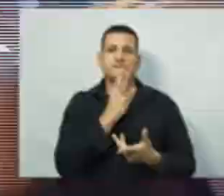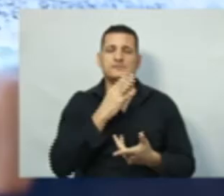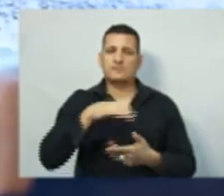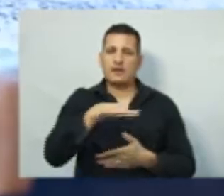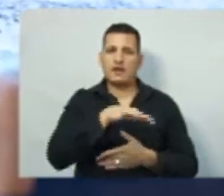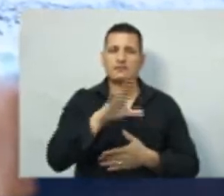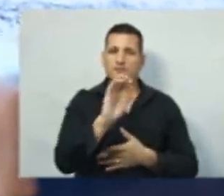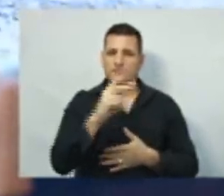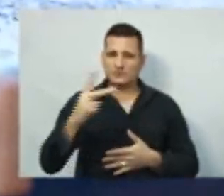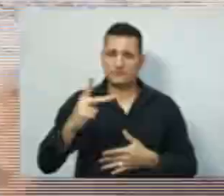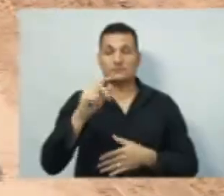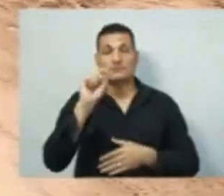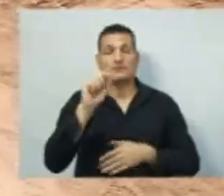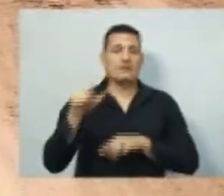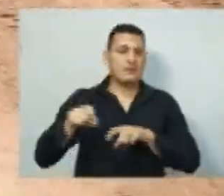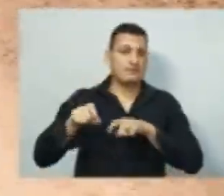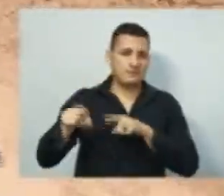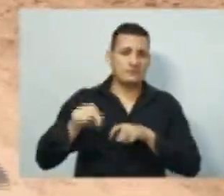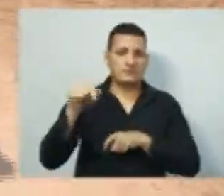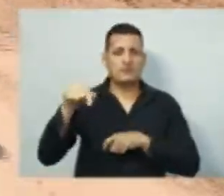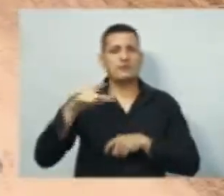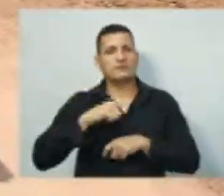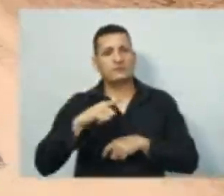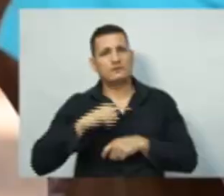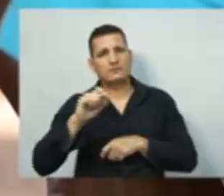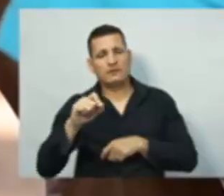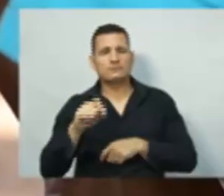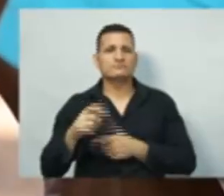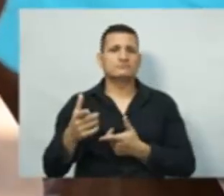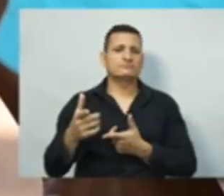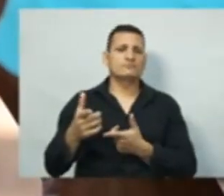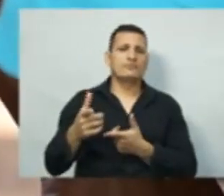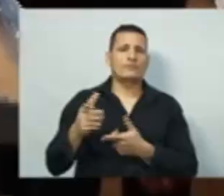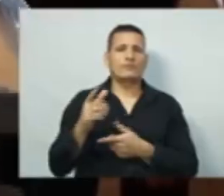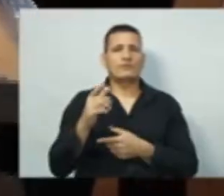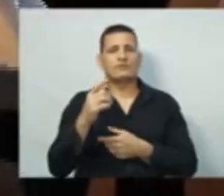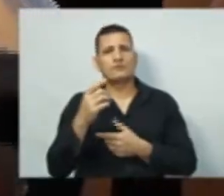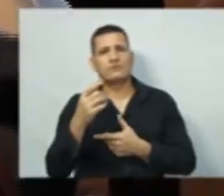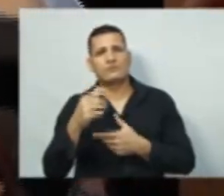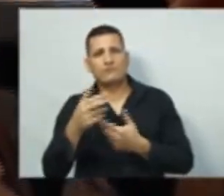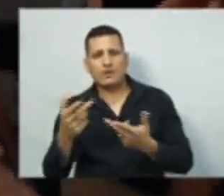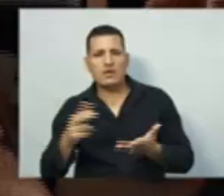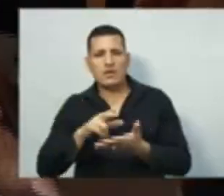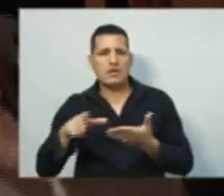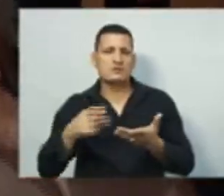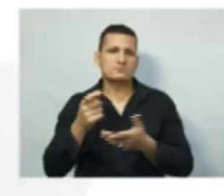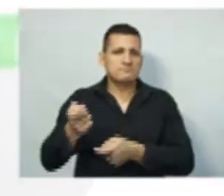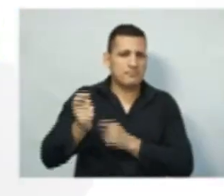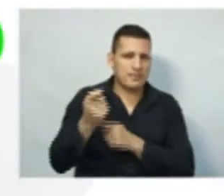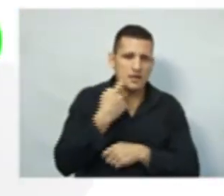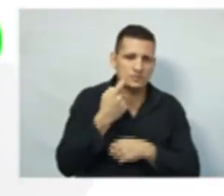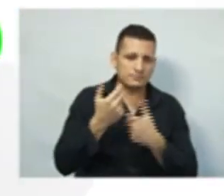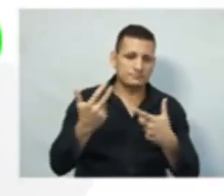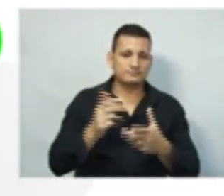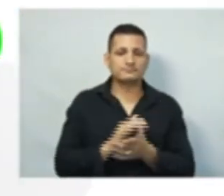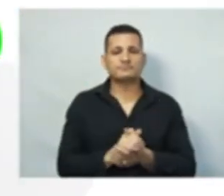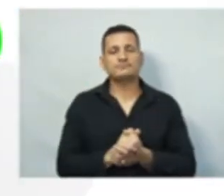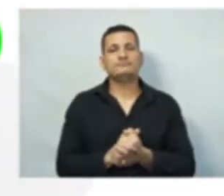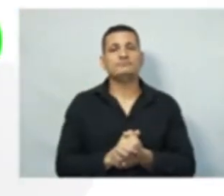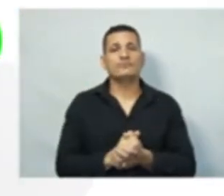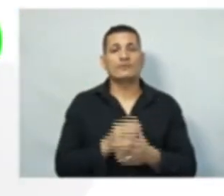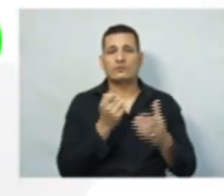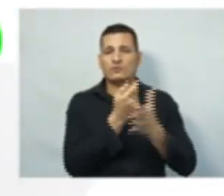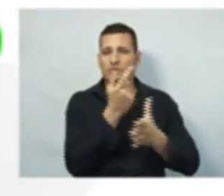as cooperativas agropecuárias englobam produtores rurais, agropastores e de pesca. Cooperativismo